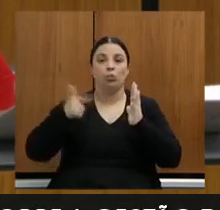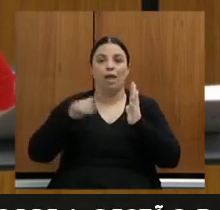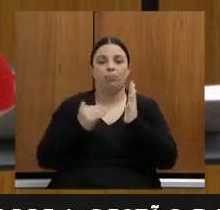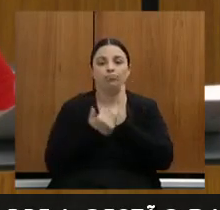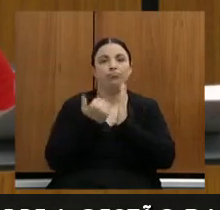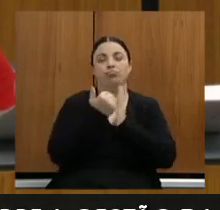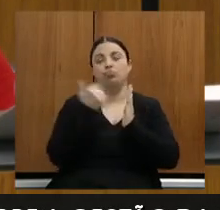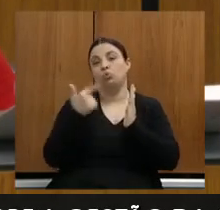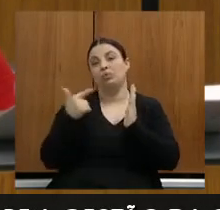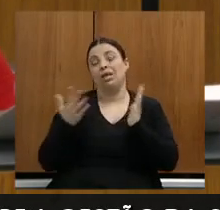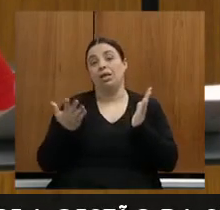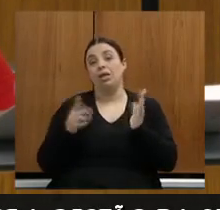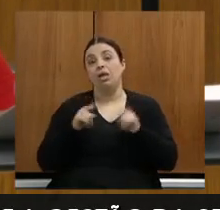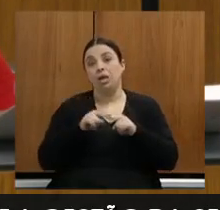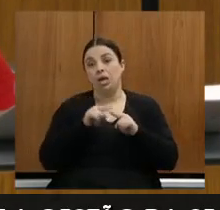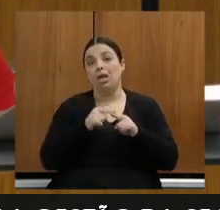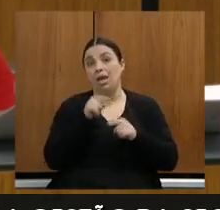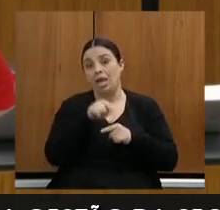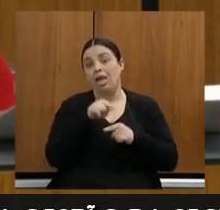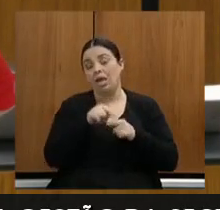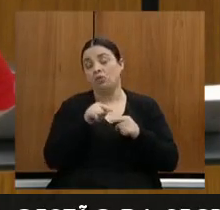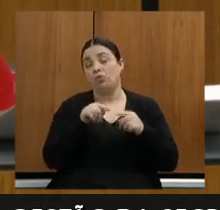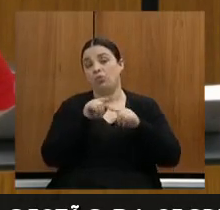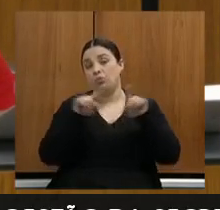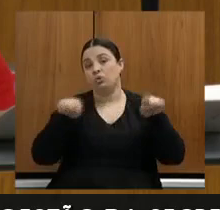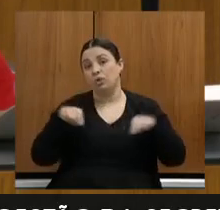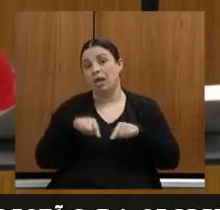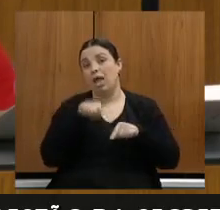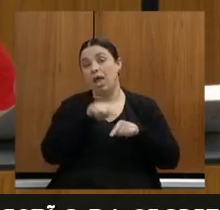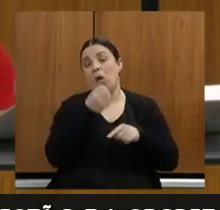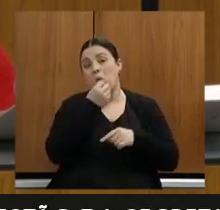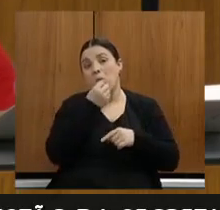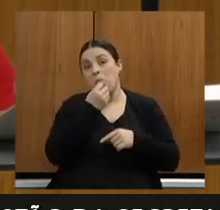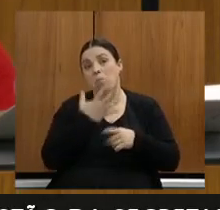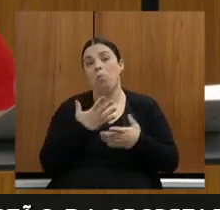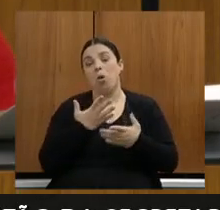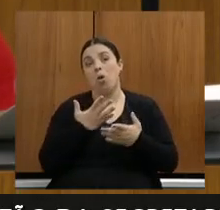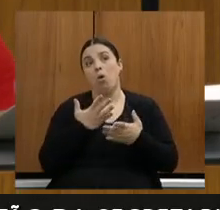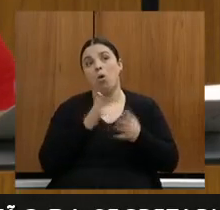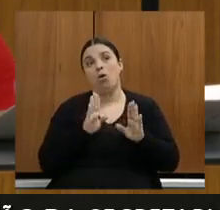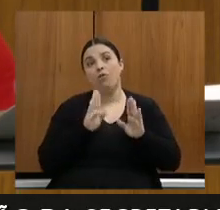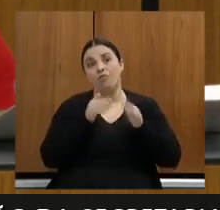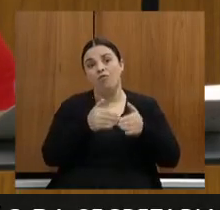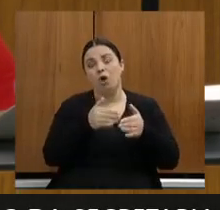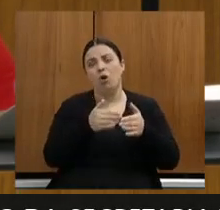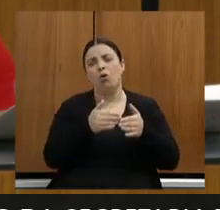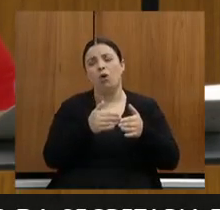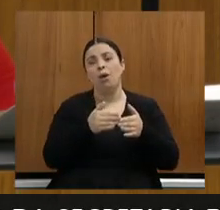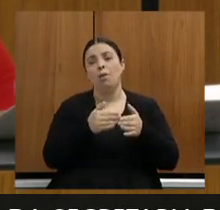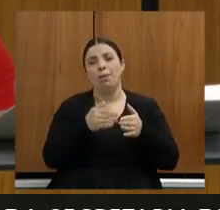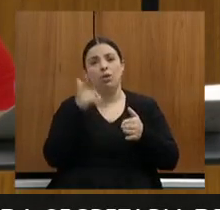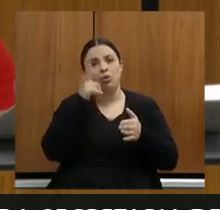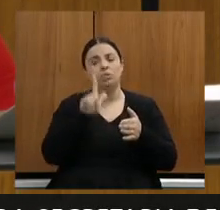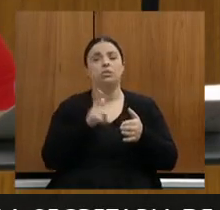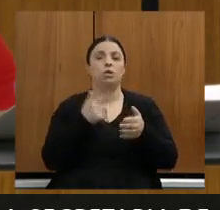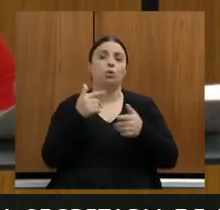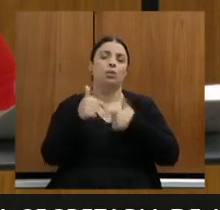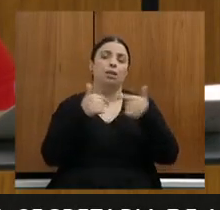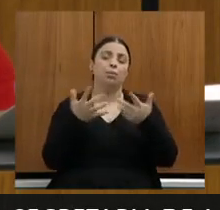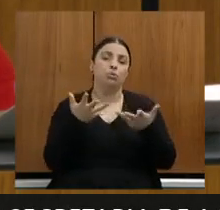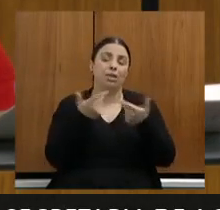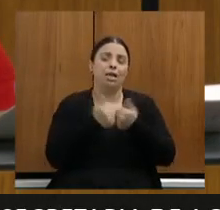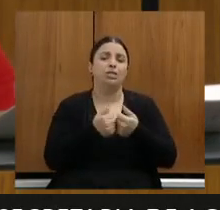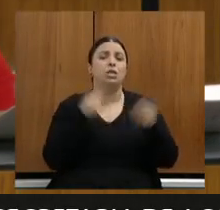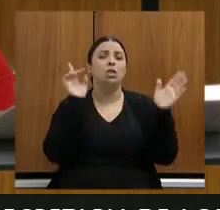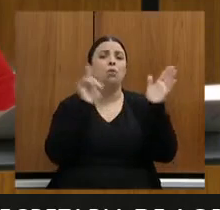serviço público de qualidade então também perguntaria essa minha segunda questão Quais são as propostas para o último ano do governo